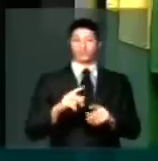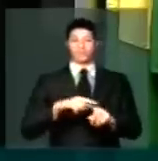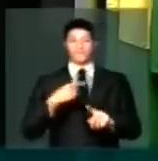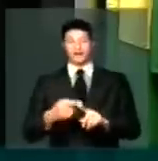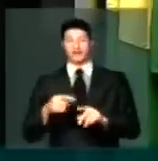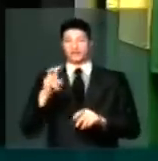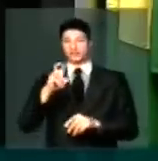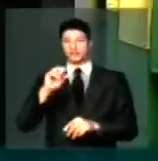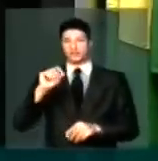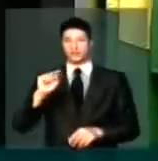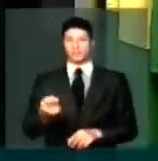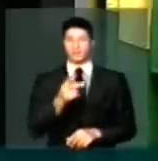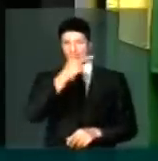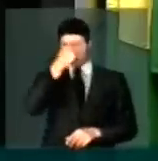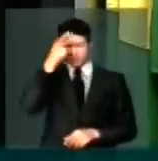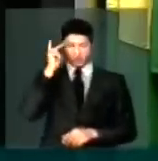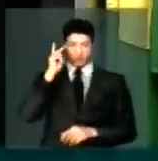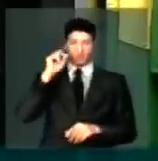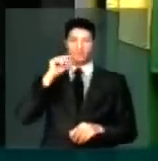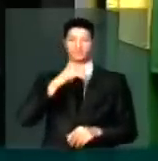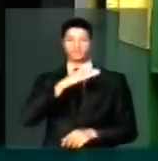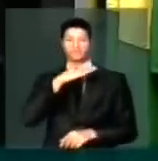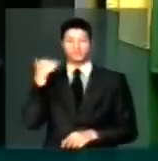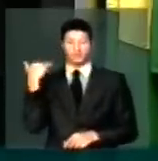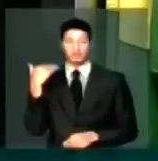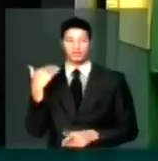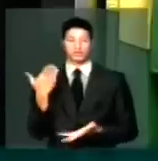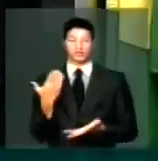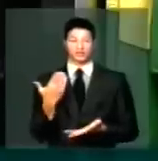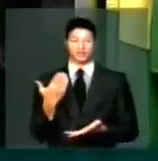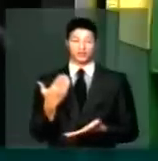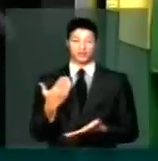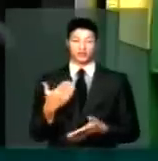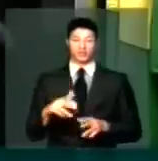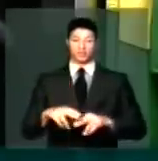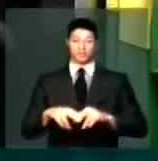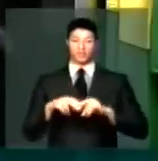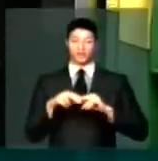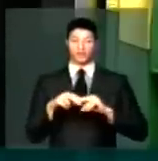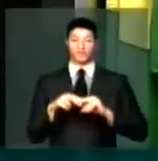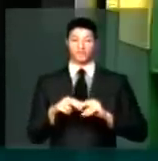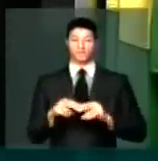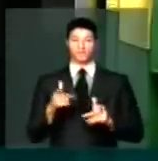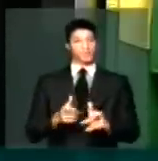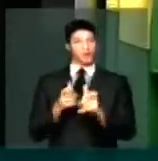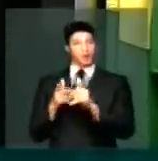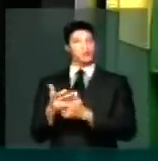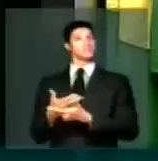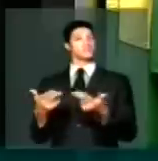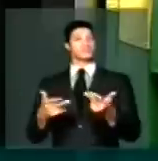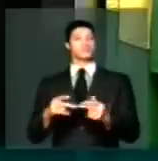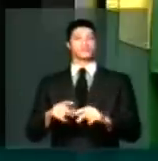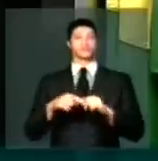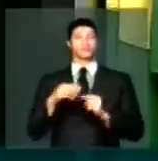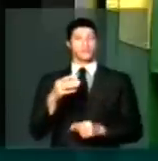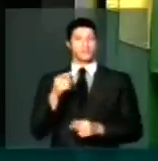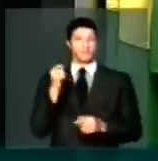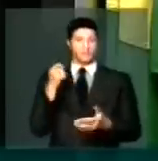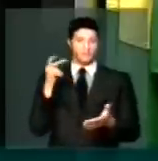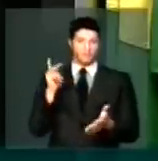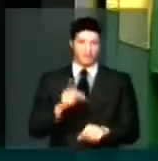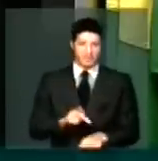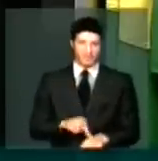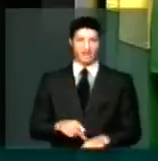mais 50 mil pessoas mortas por armas de fogo, por pedradas,